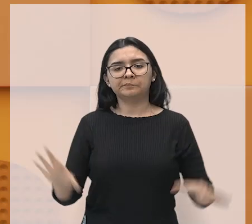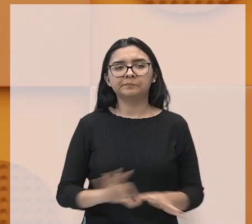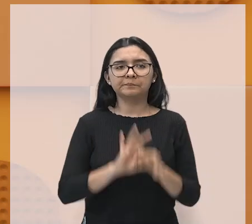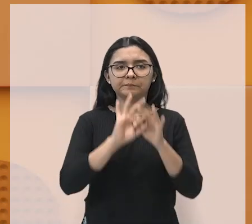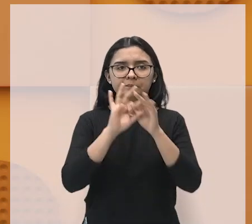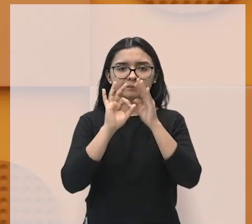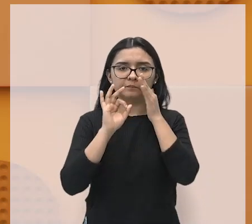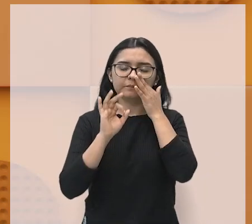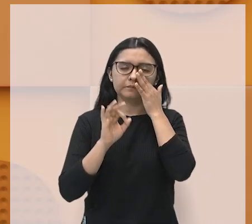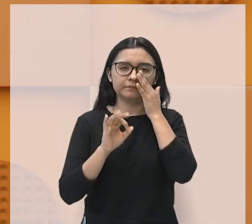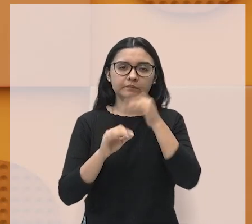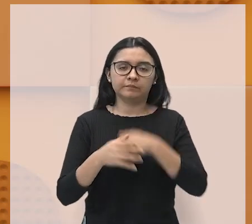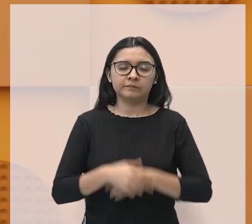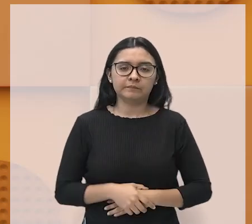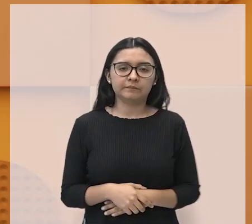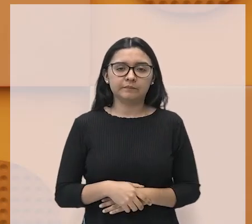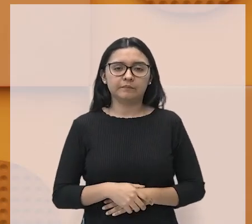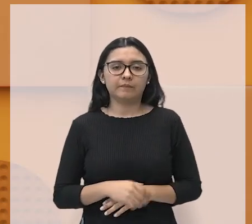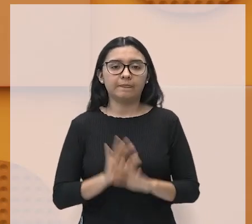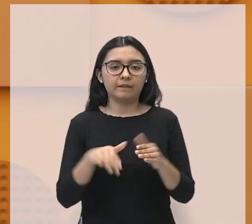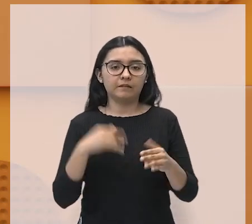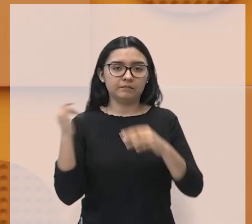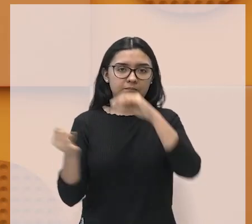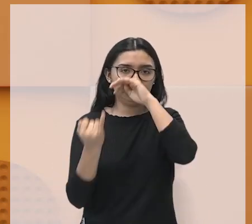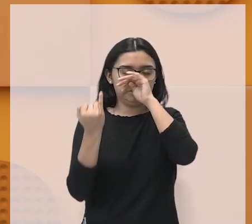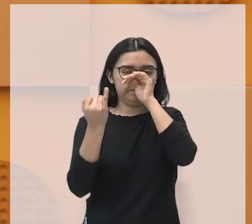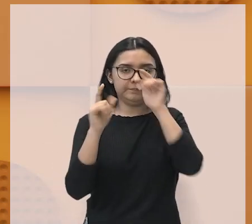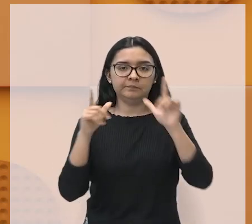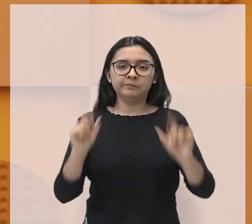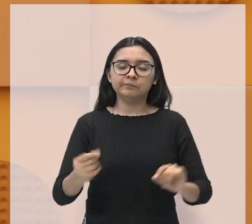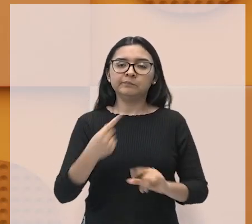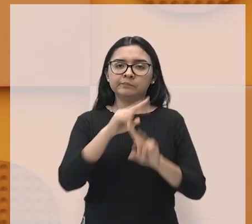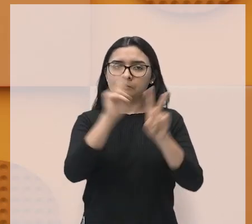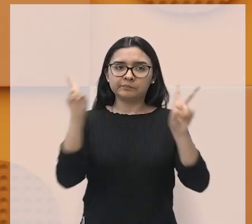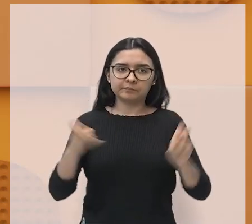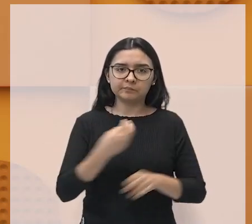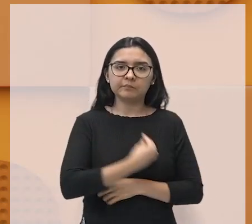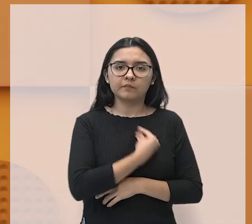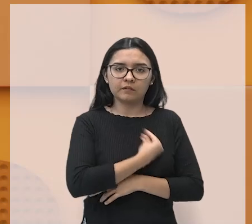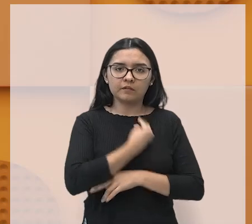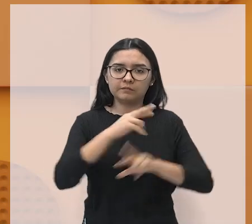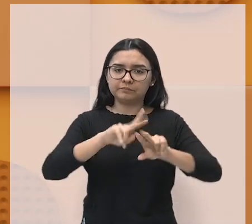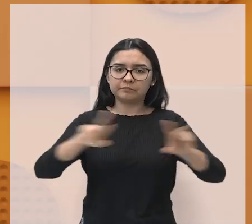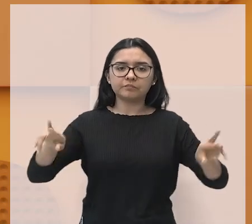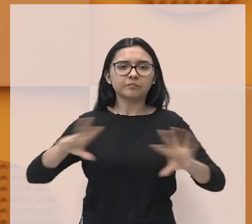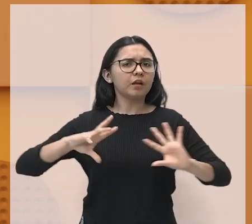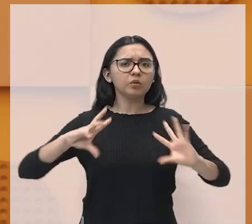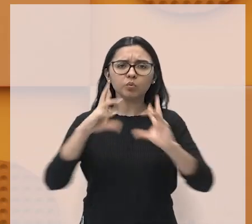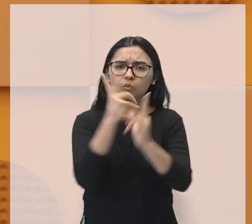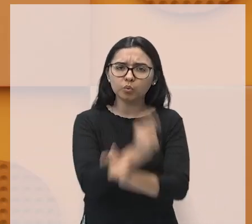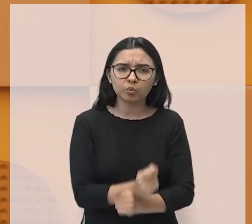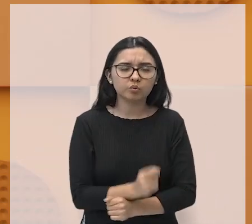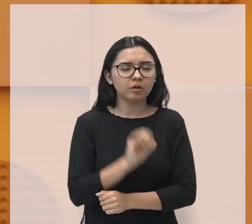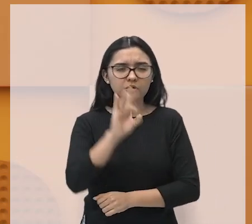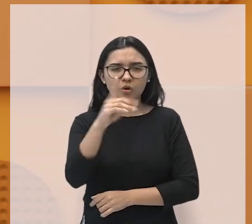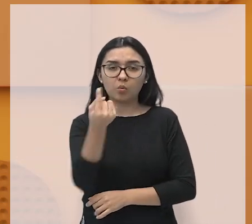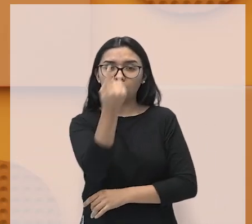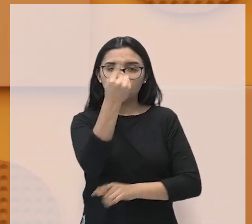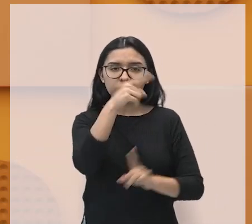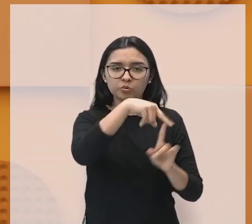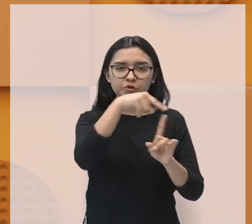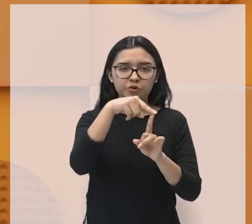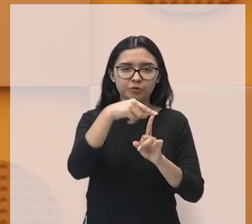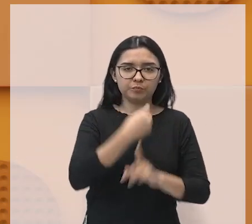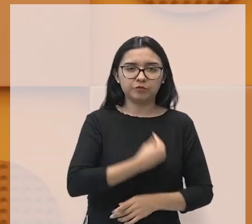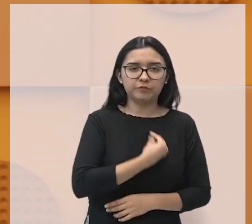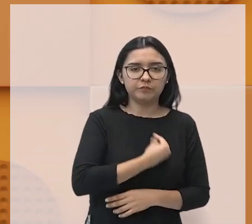essa interação entre eles. Então é importante, quando a gente fala de biodiversidade, a gente englobe o todo e não apenas uma